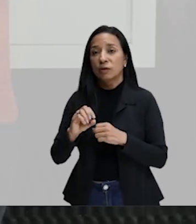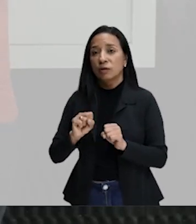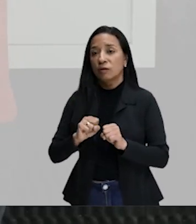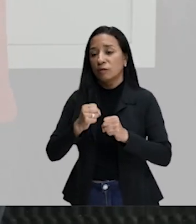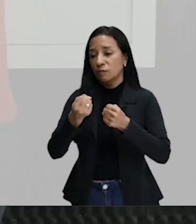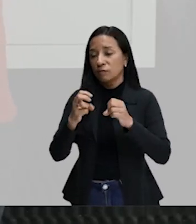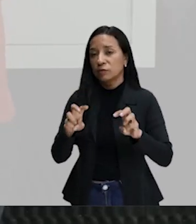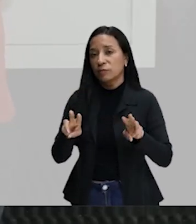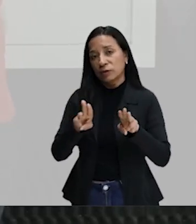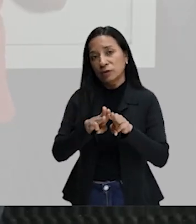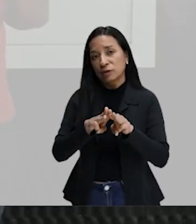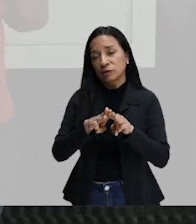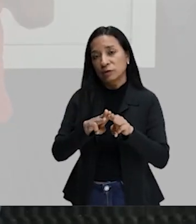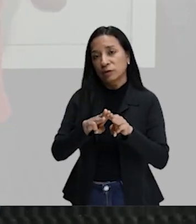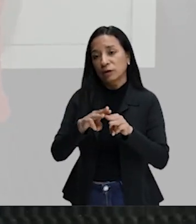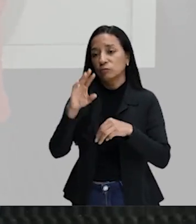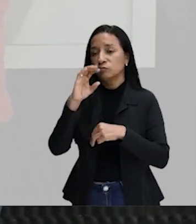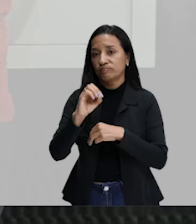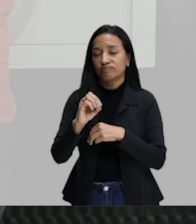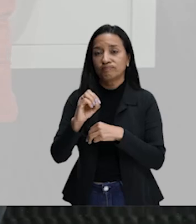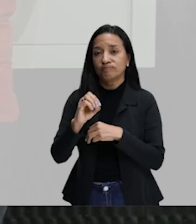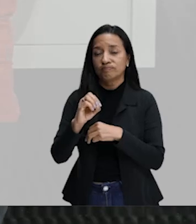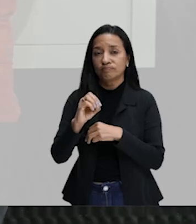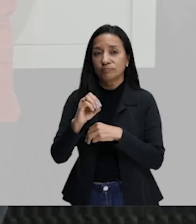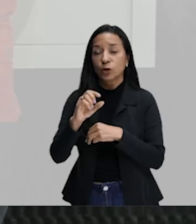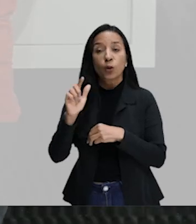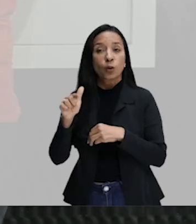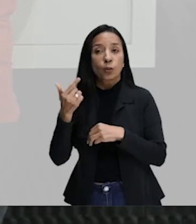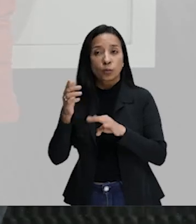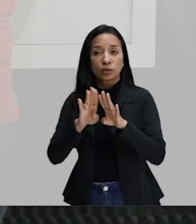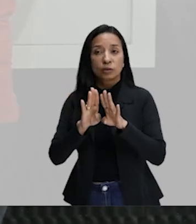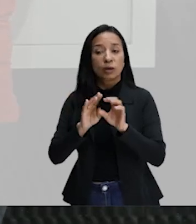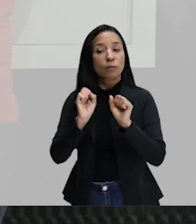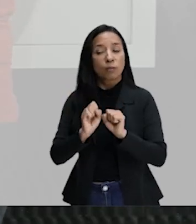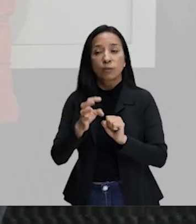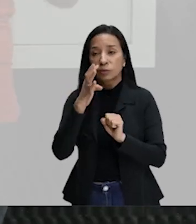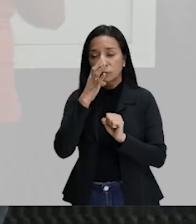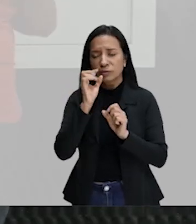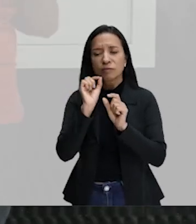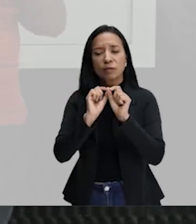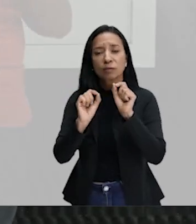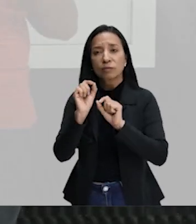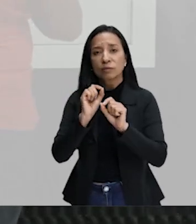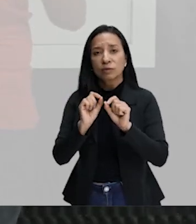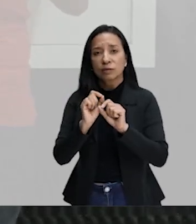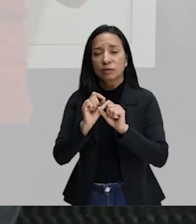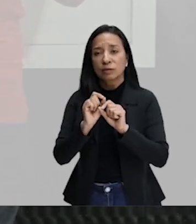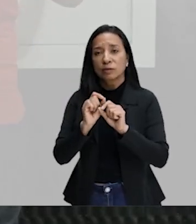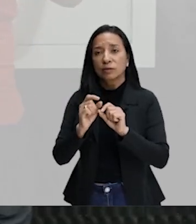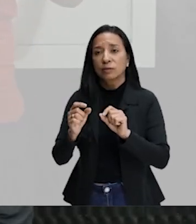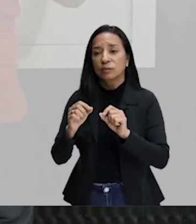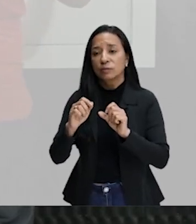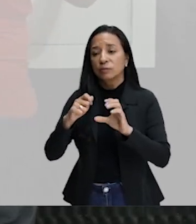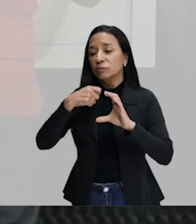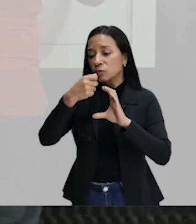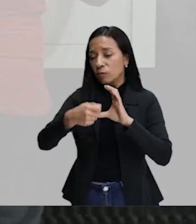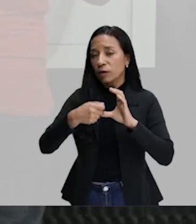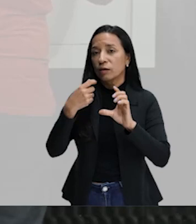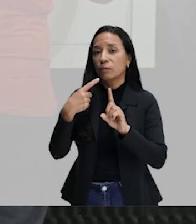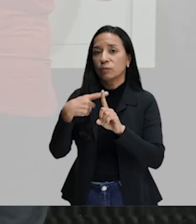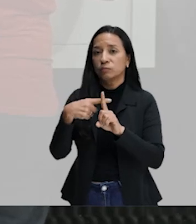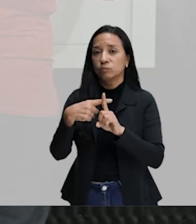Então, esta é a consequência. A outra que nós podemos observar é o seguinte. Nós temos uma carga positiva,